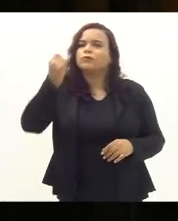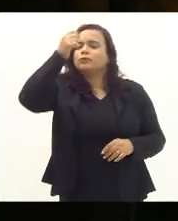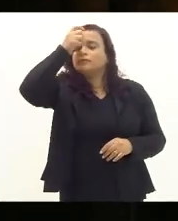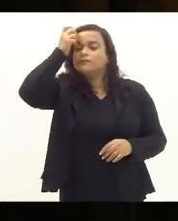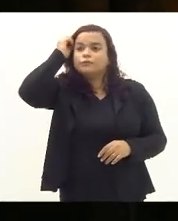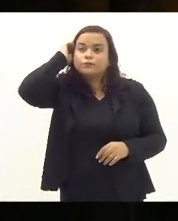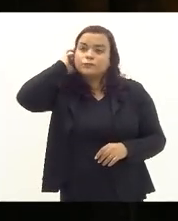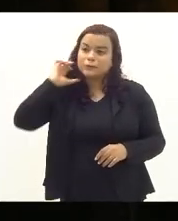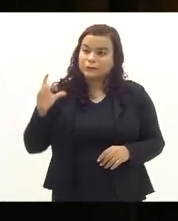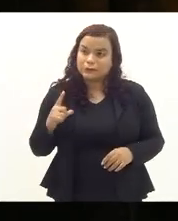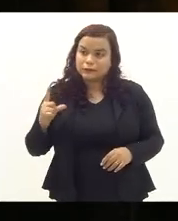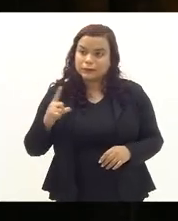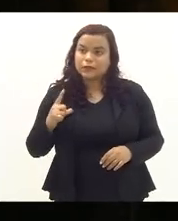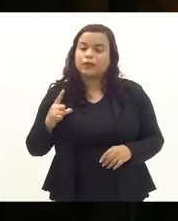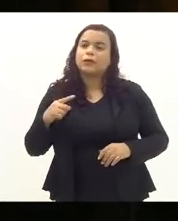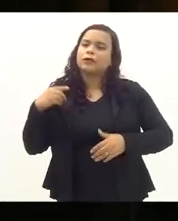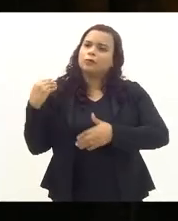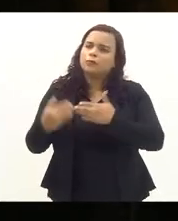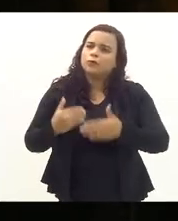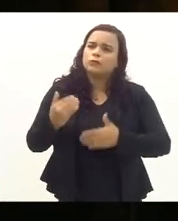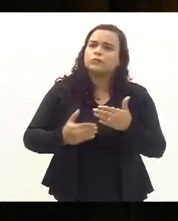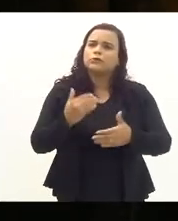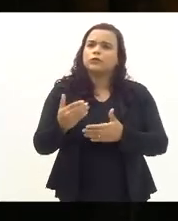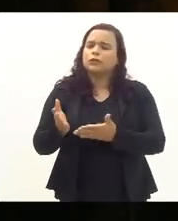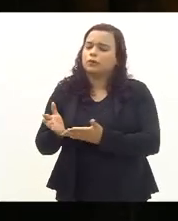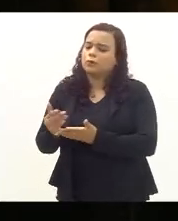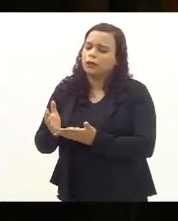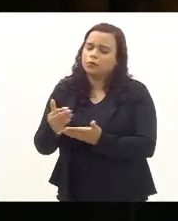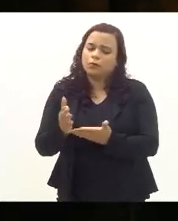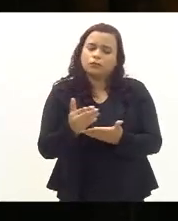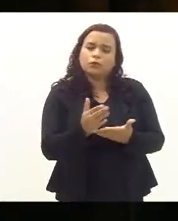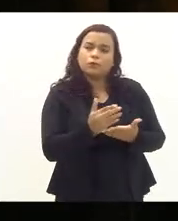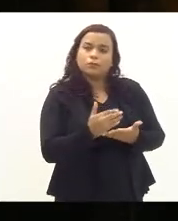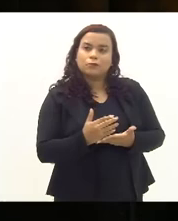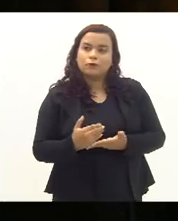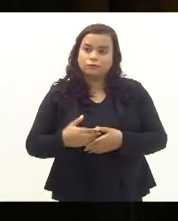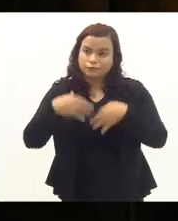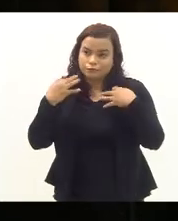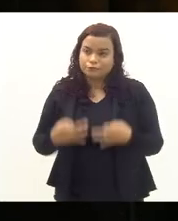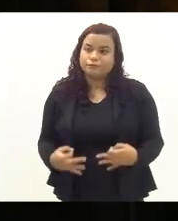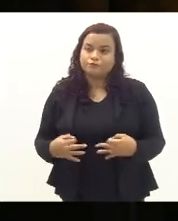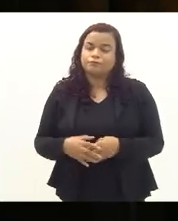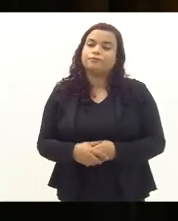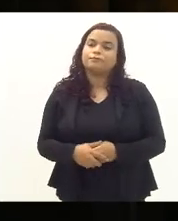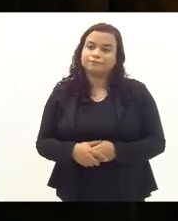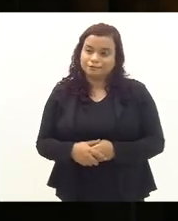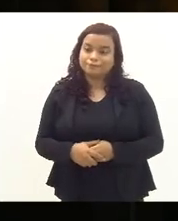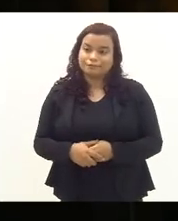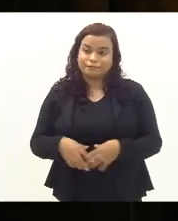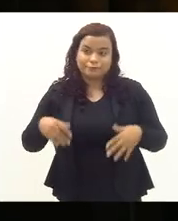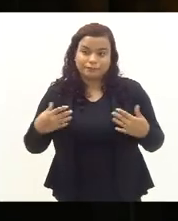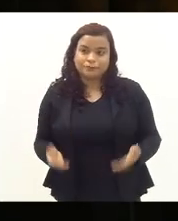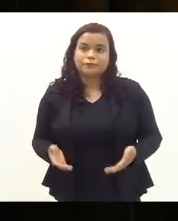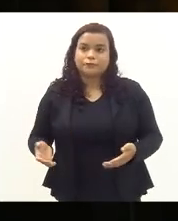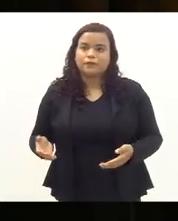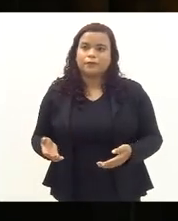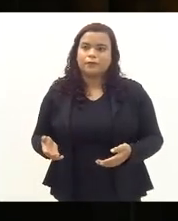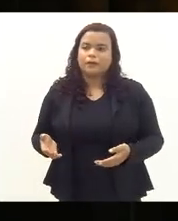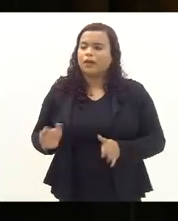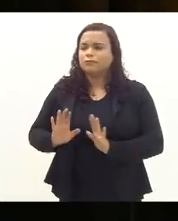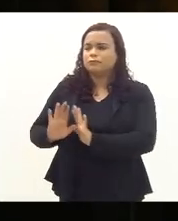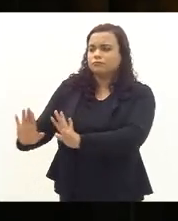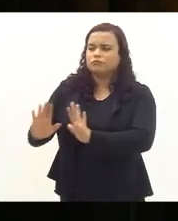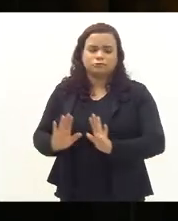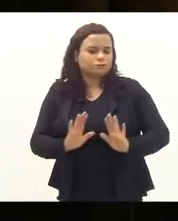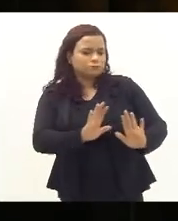que haja um processo de arrecadação concreta então toda essa renúncia fiscal